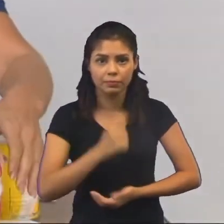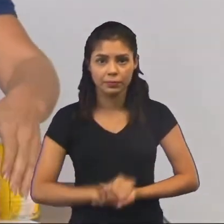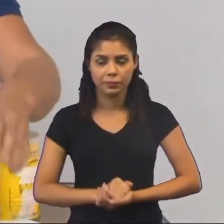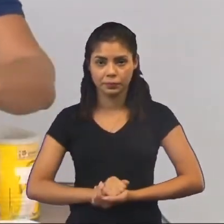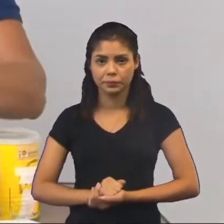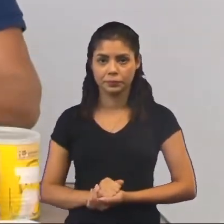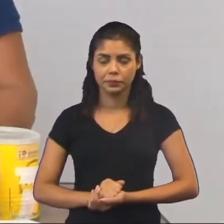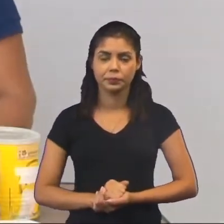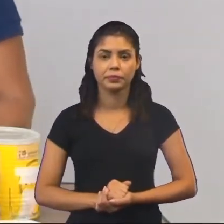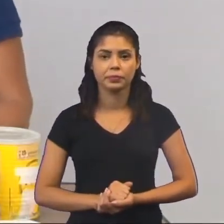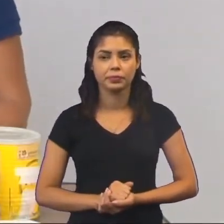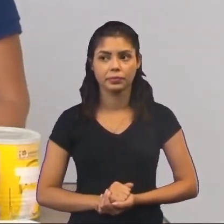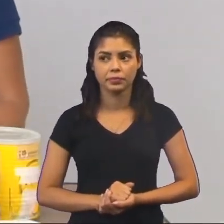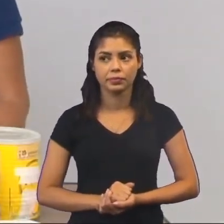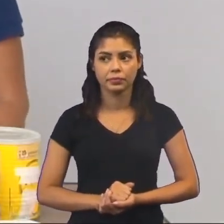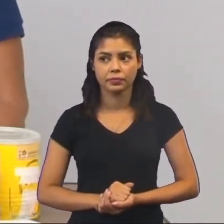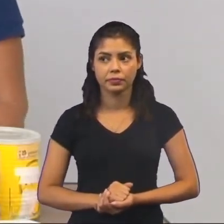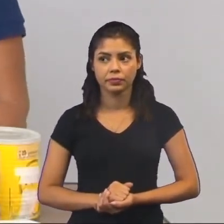mesmo.